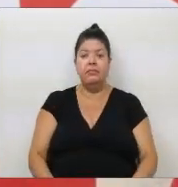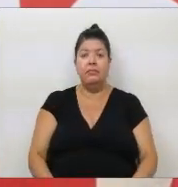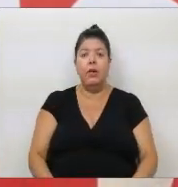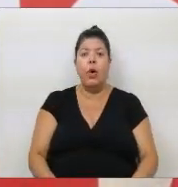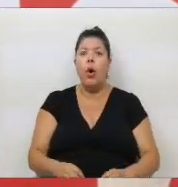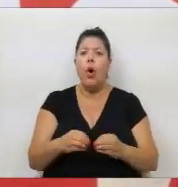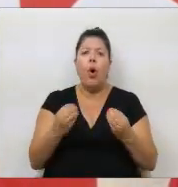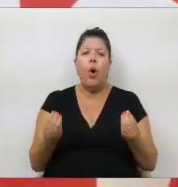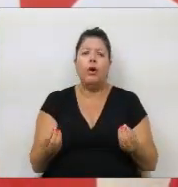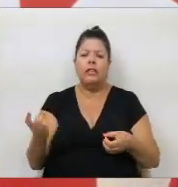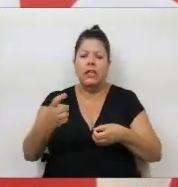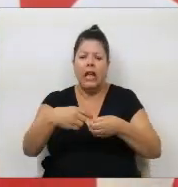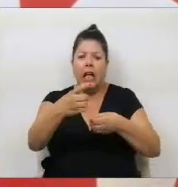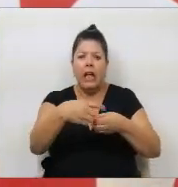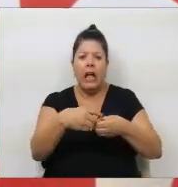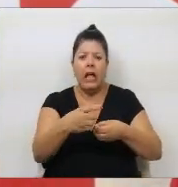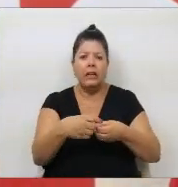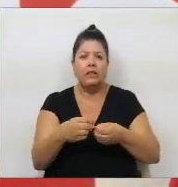os educadores,